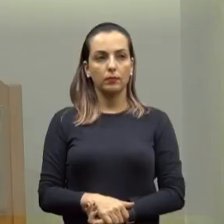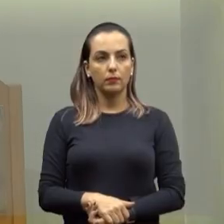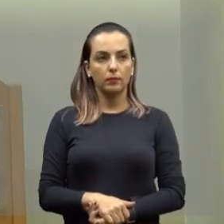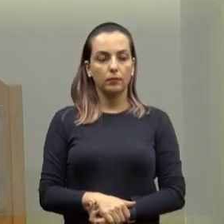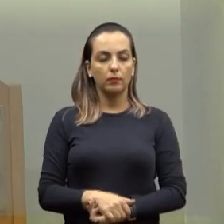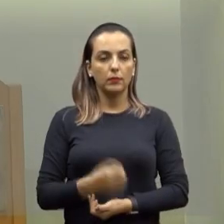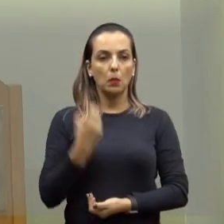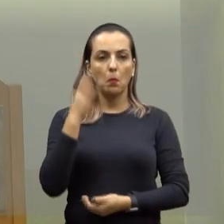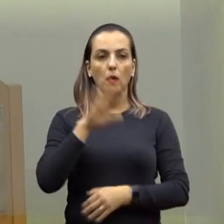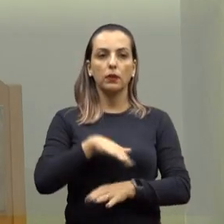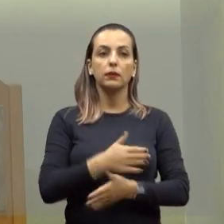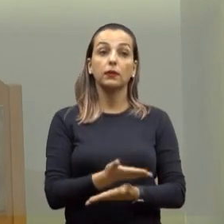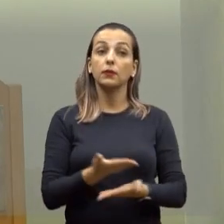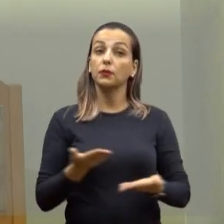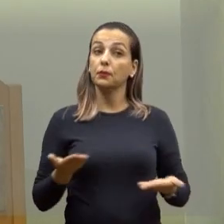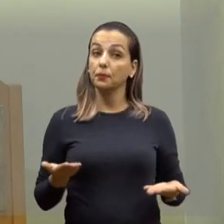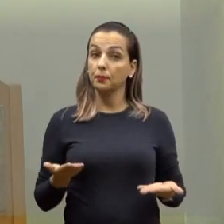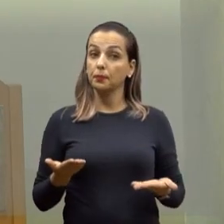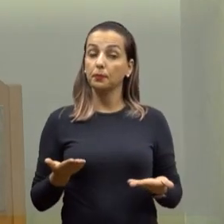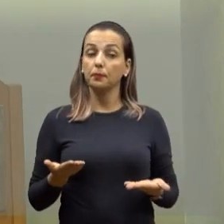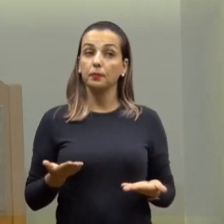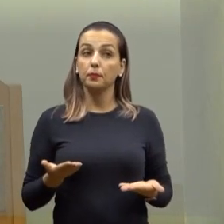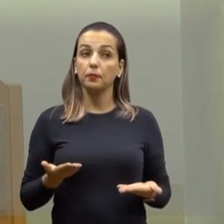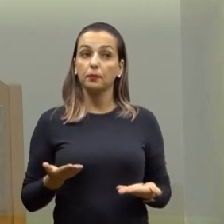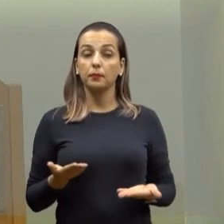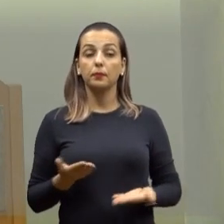Boa tarde a todos